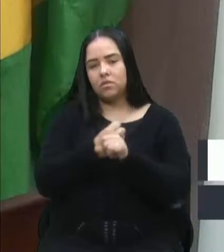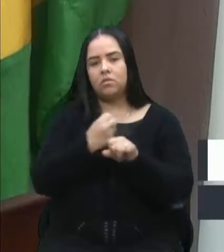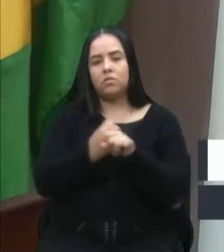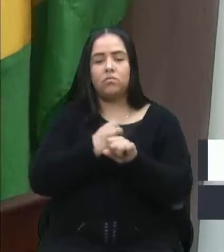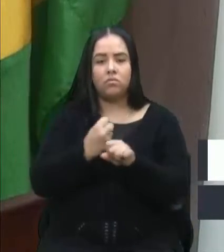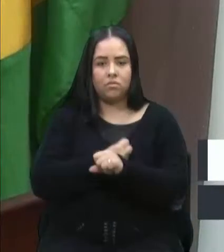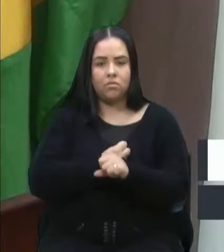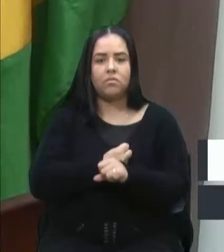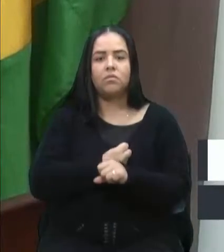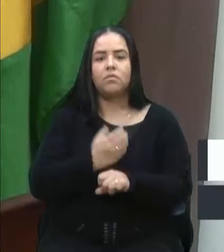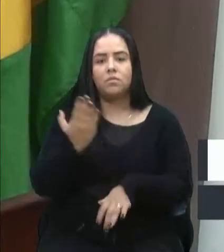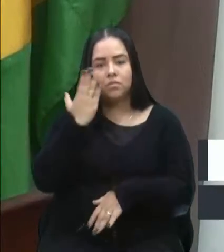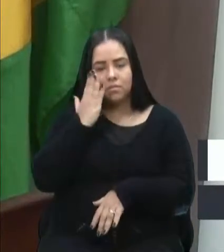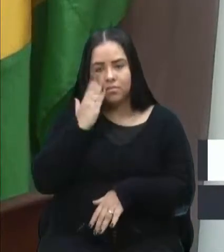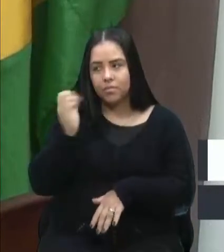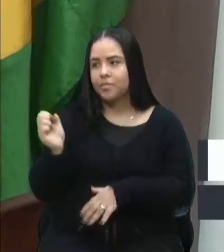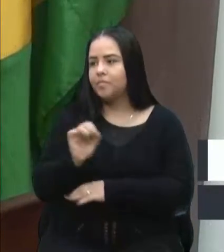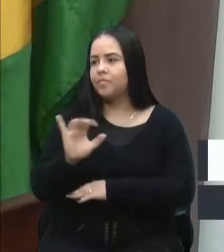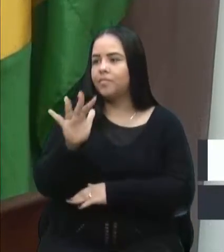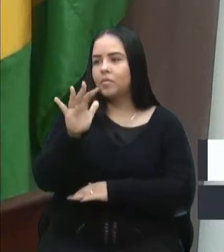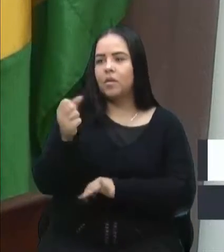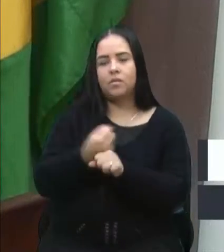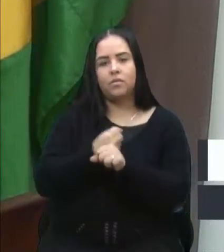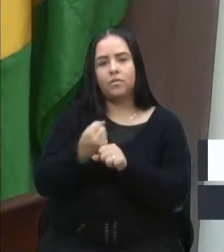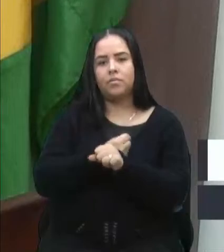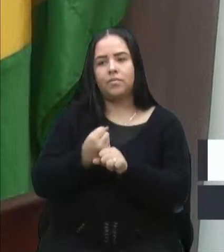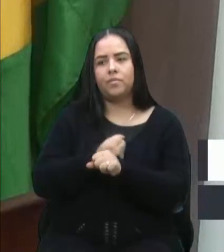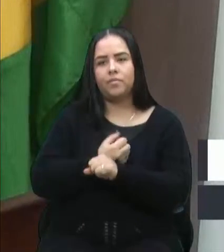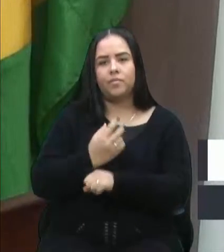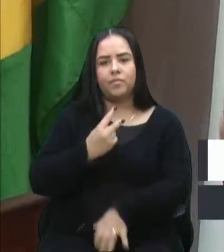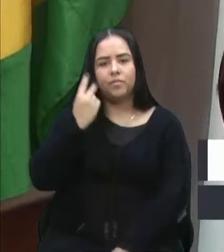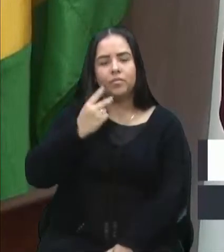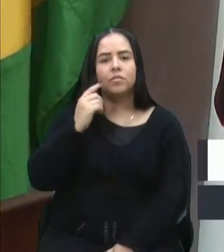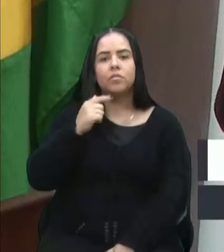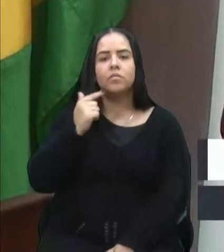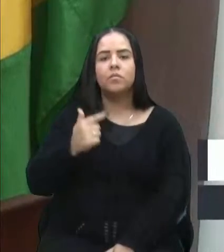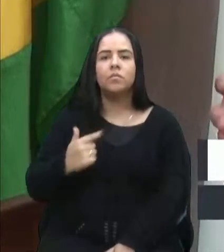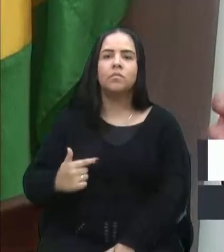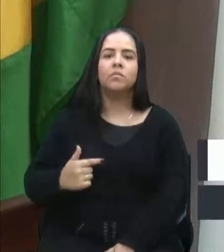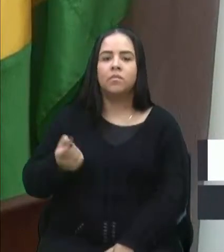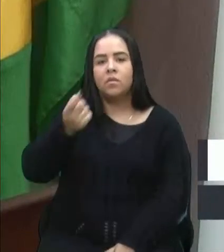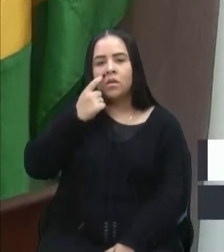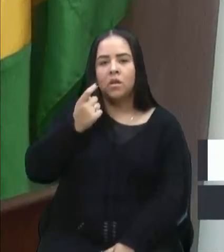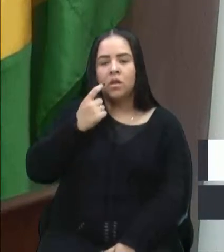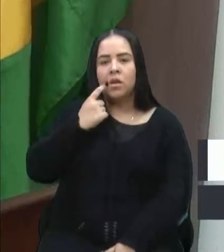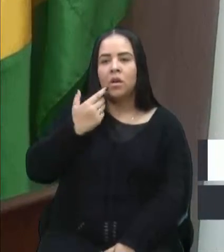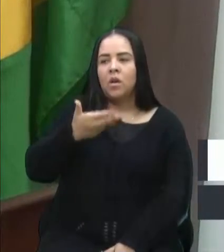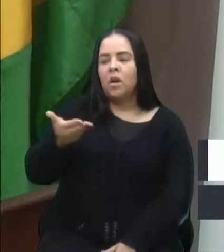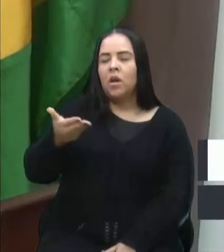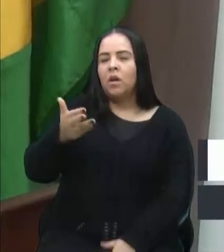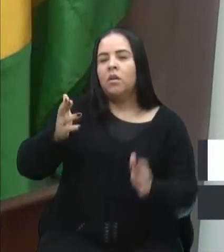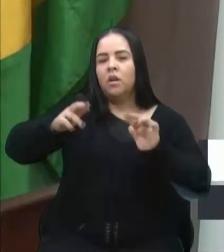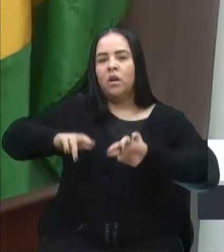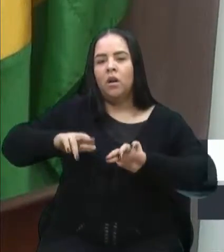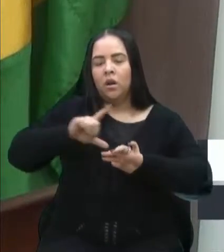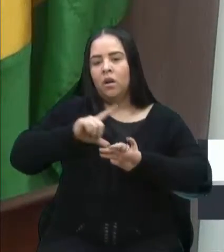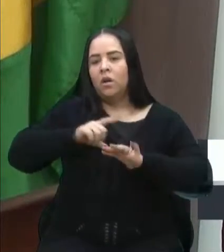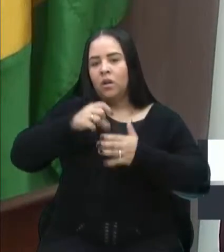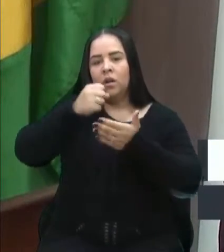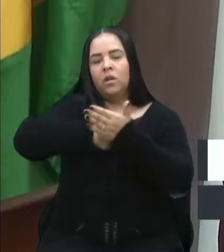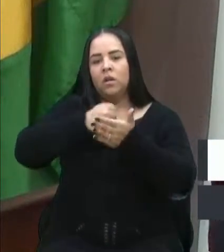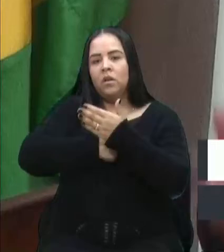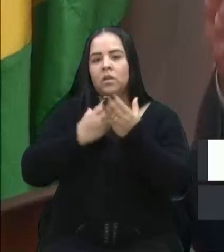reconhecer o empenho de muitos anos da vereadora Gladys, do vereador Wagner Petrini, que são naquela região e que tem muito lutado